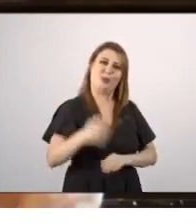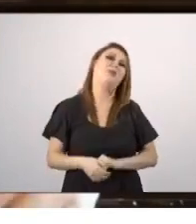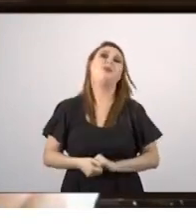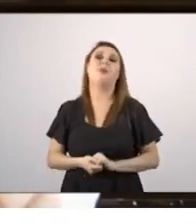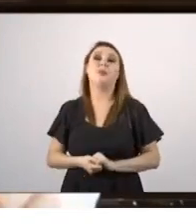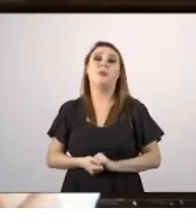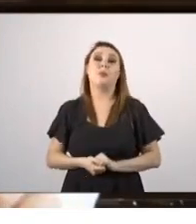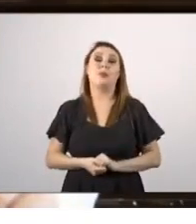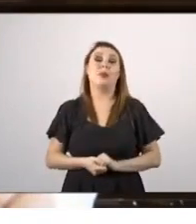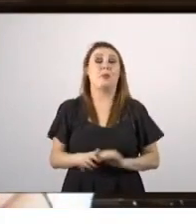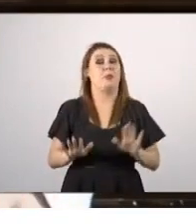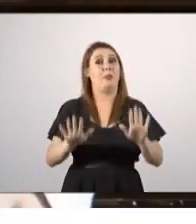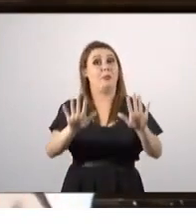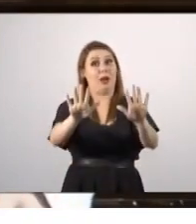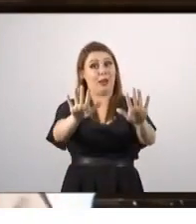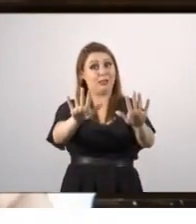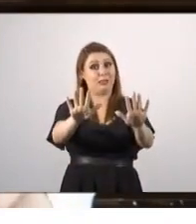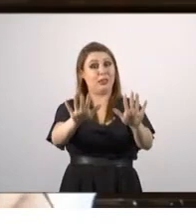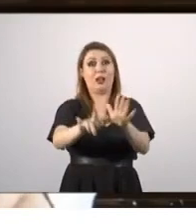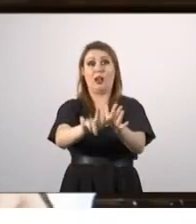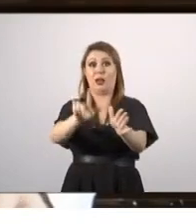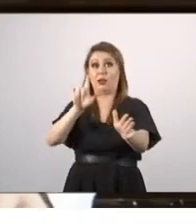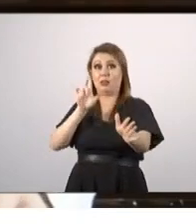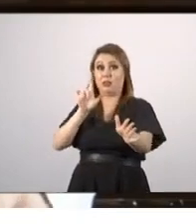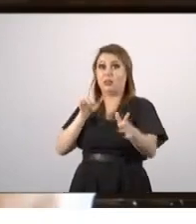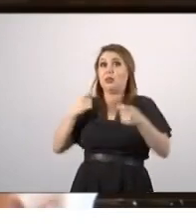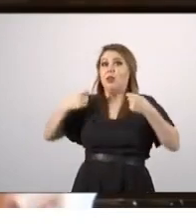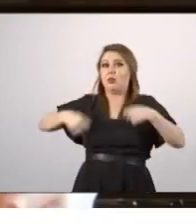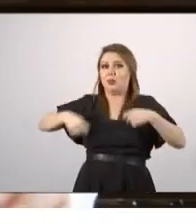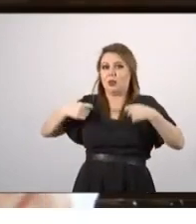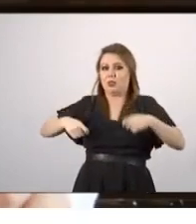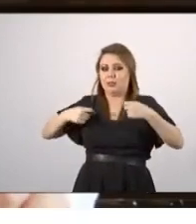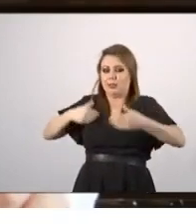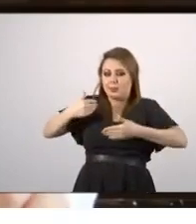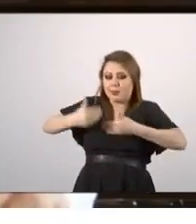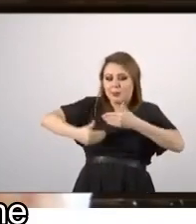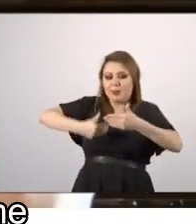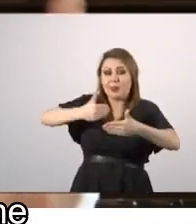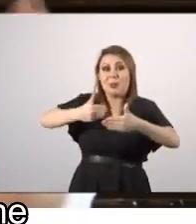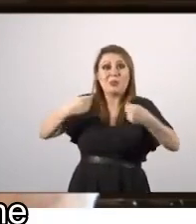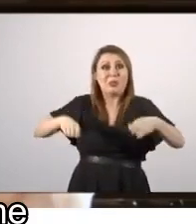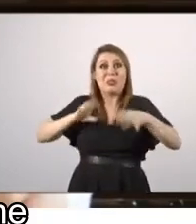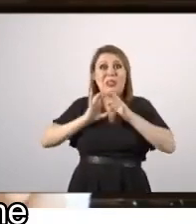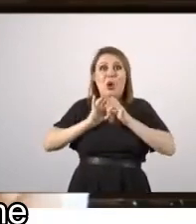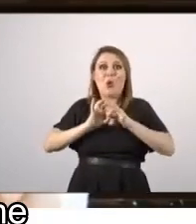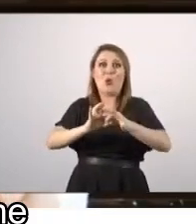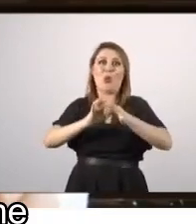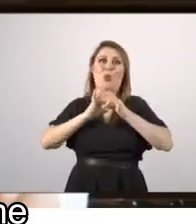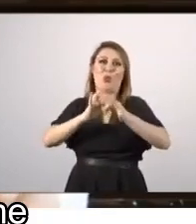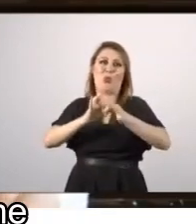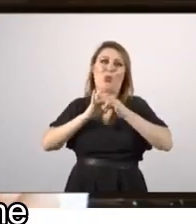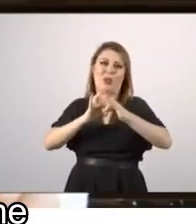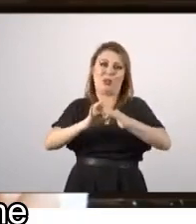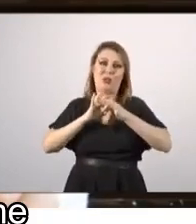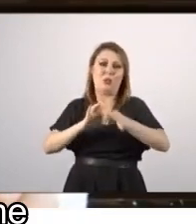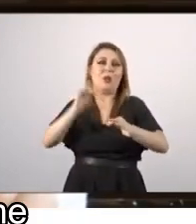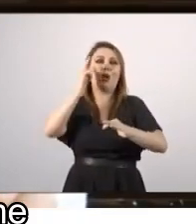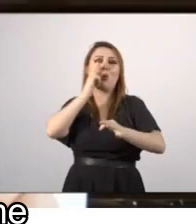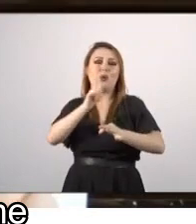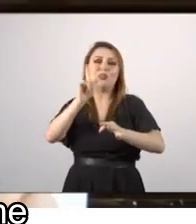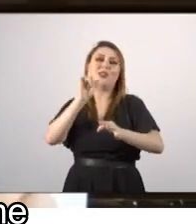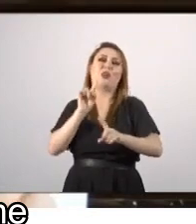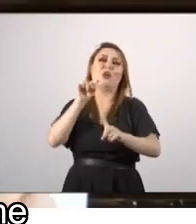Mas para isso é preciso percorrer de mãos dadas, realimentando as heranças e,